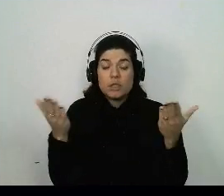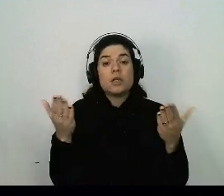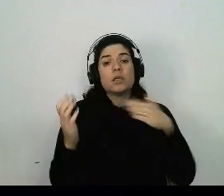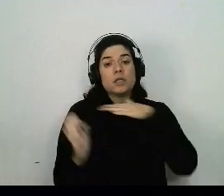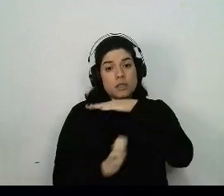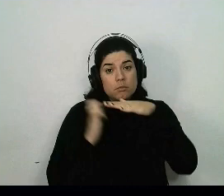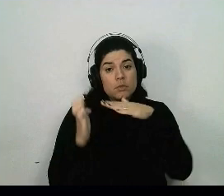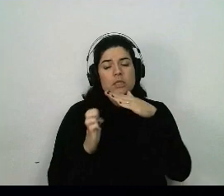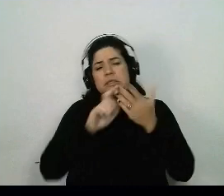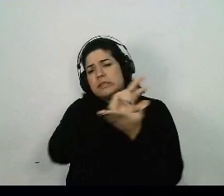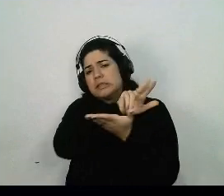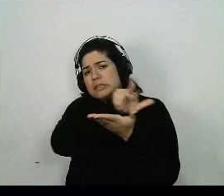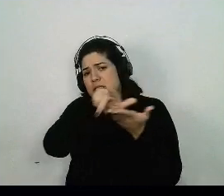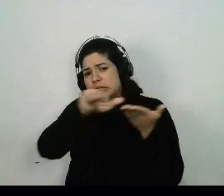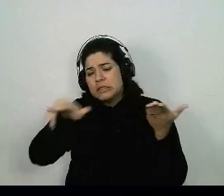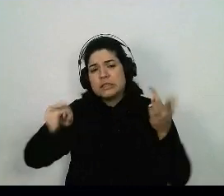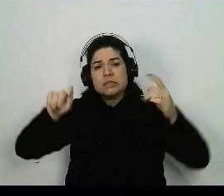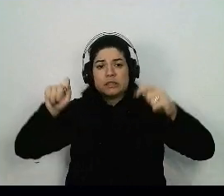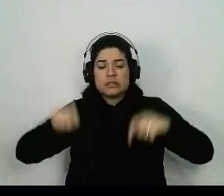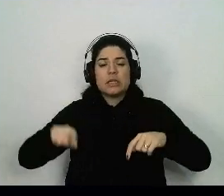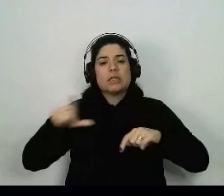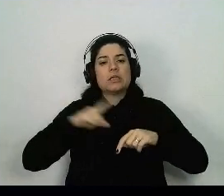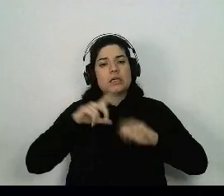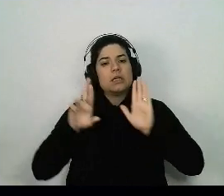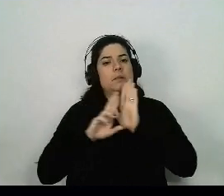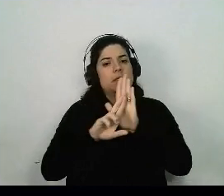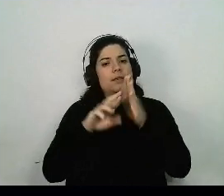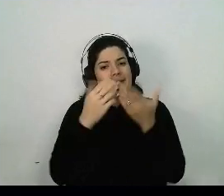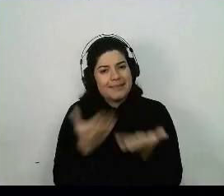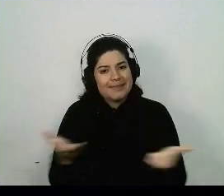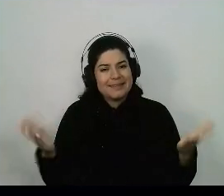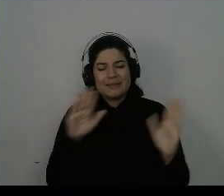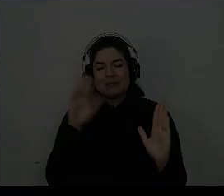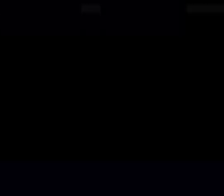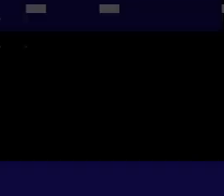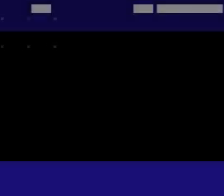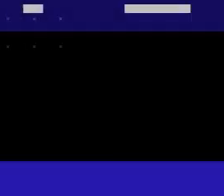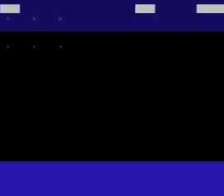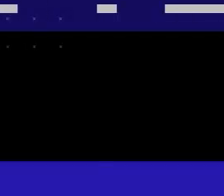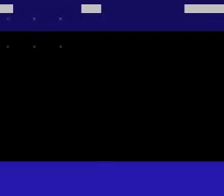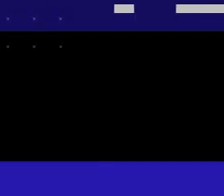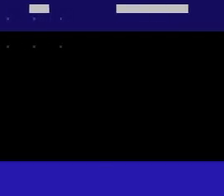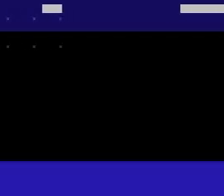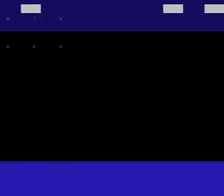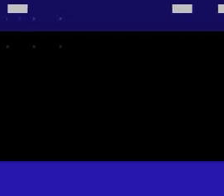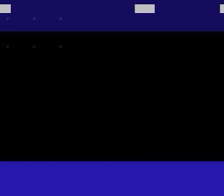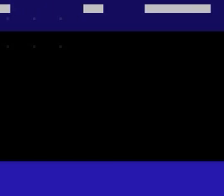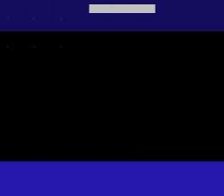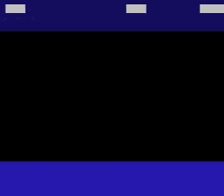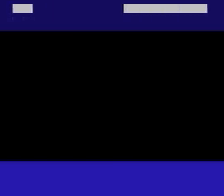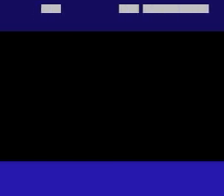diversas organizações, né, que estão representadas por todos vocês.